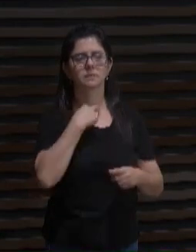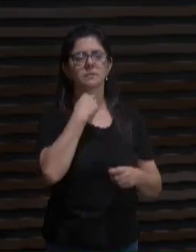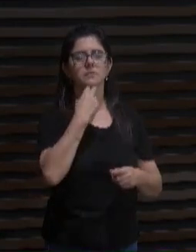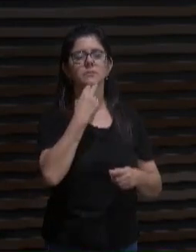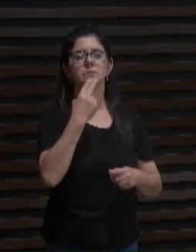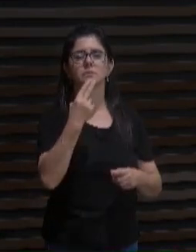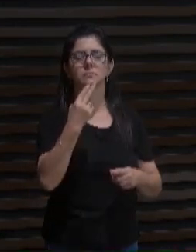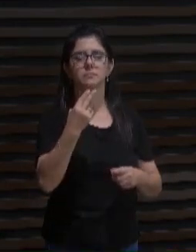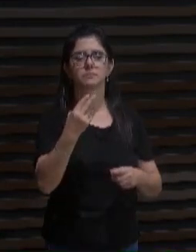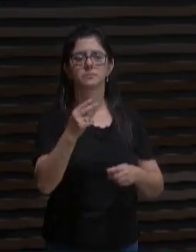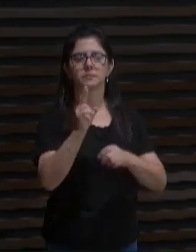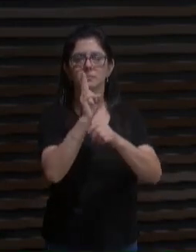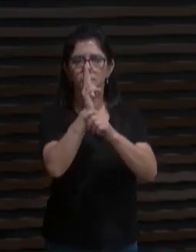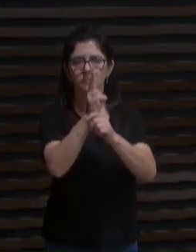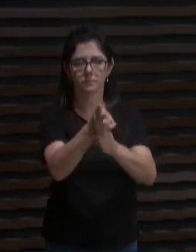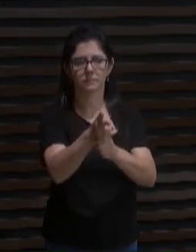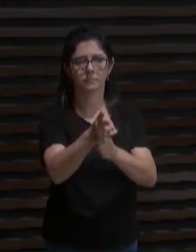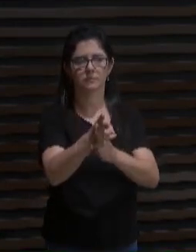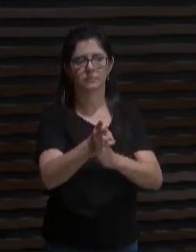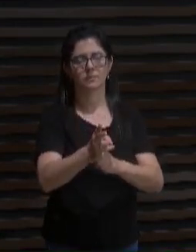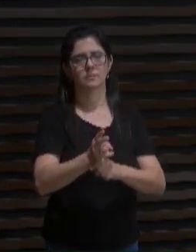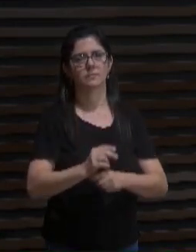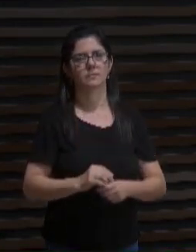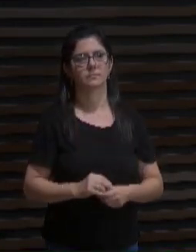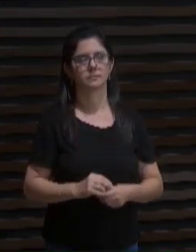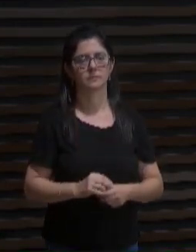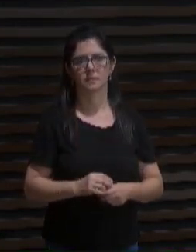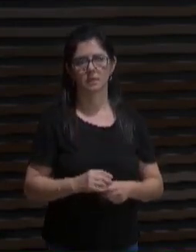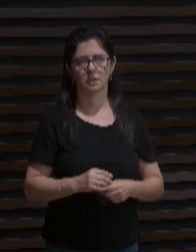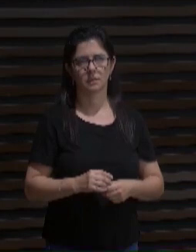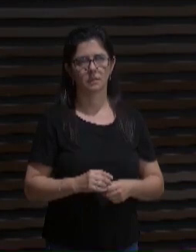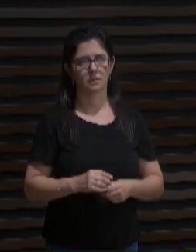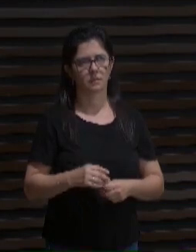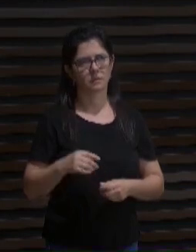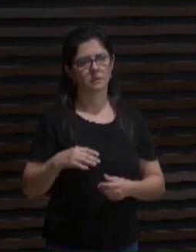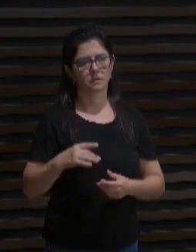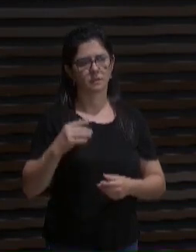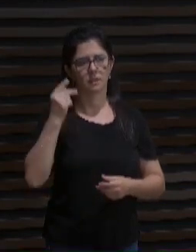não ouve. Então ela tem que ser audível, para quê? Para que a gente possa concordar.